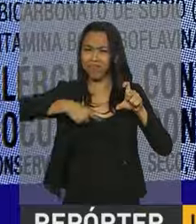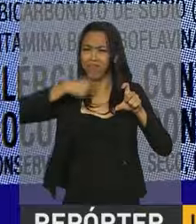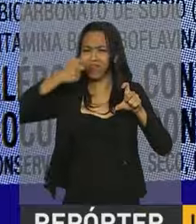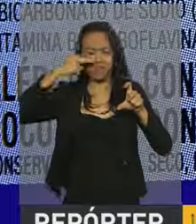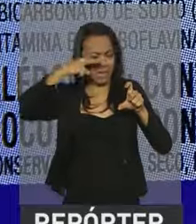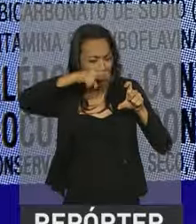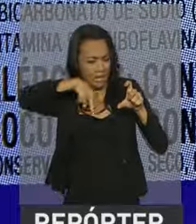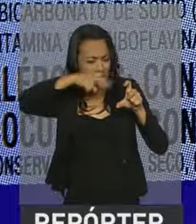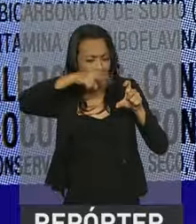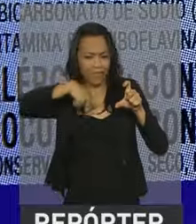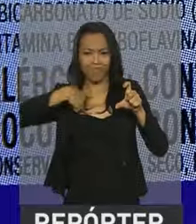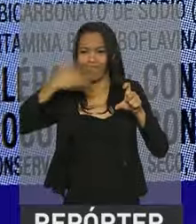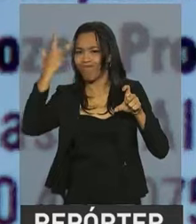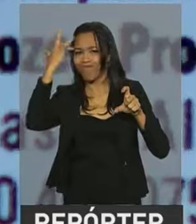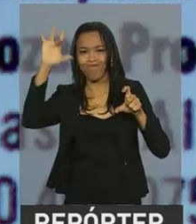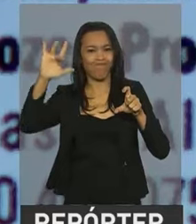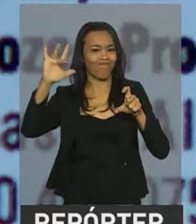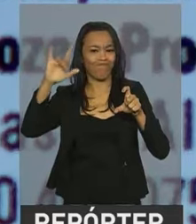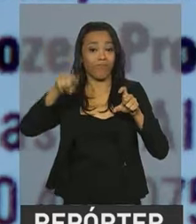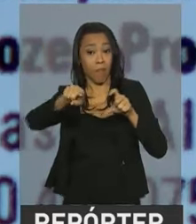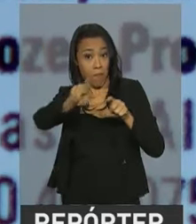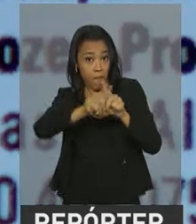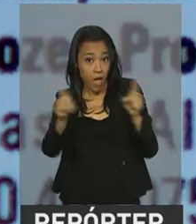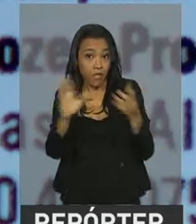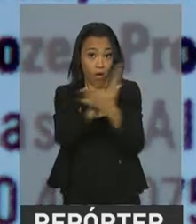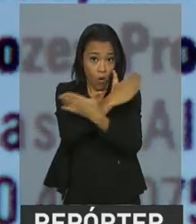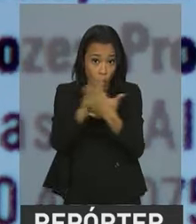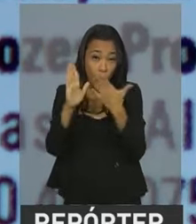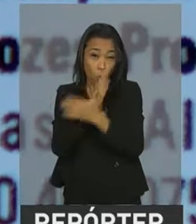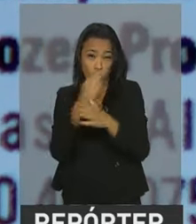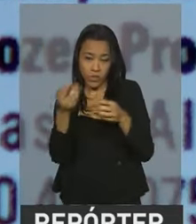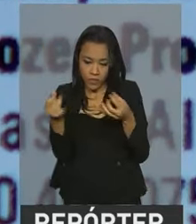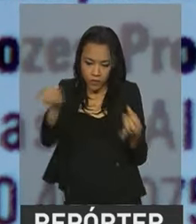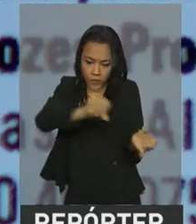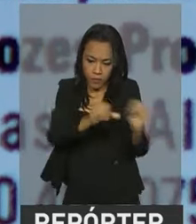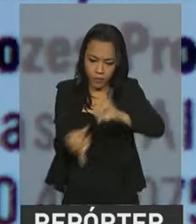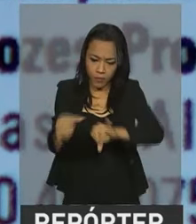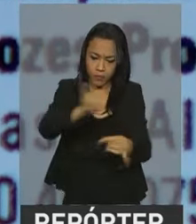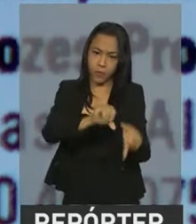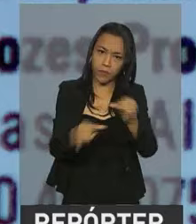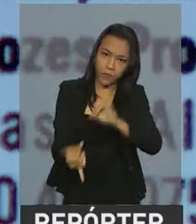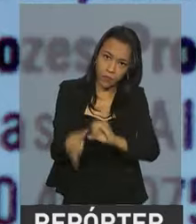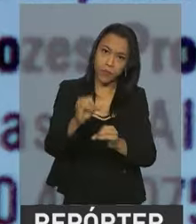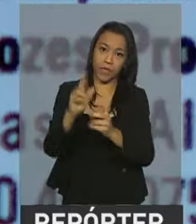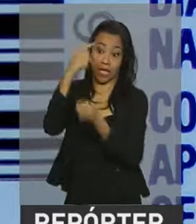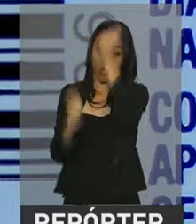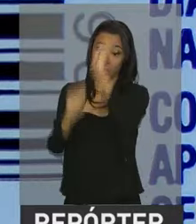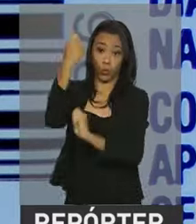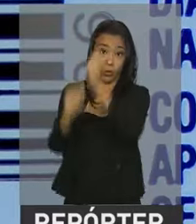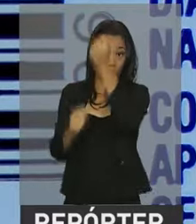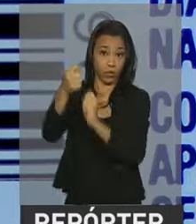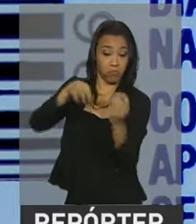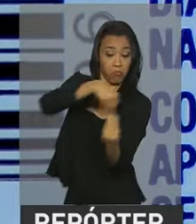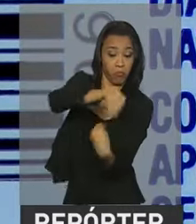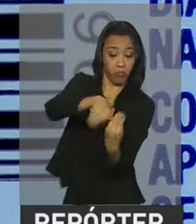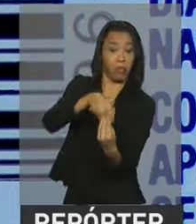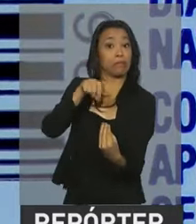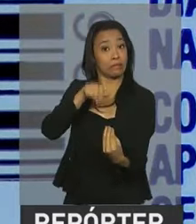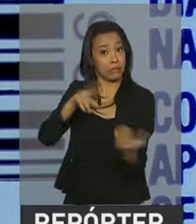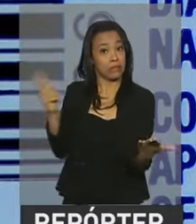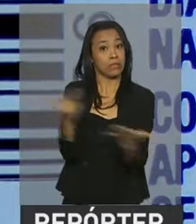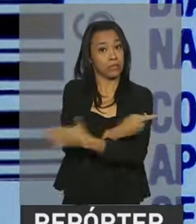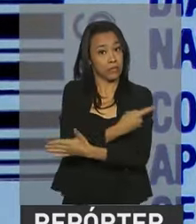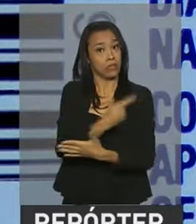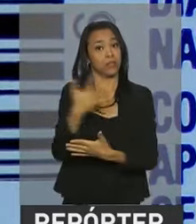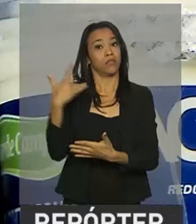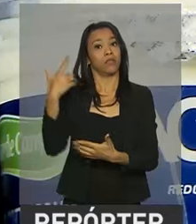ingredientes de alguns rótulos Mas algumas substâncias adicionadas em produtos industrializados podem levar a graves